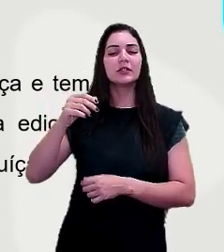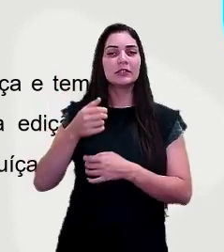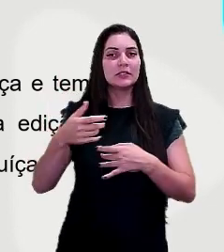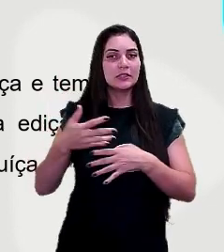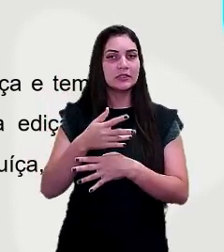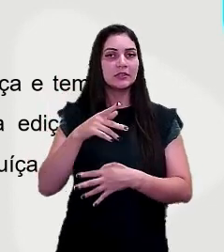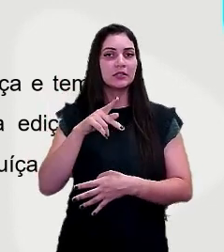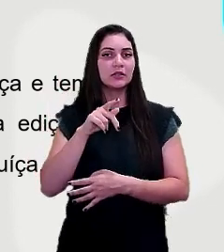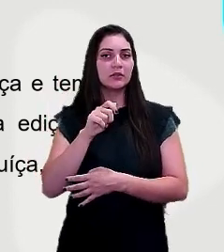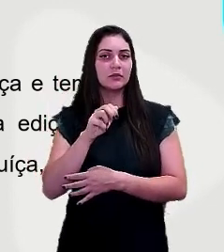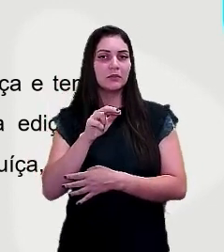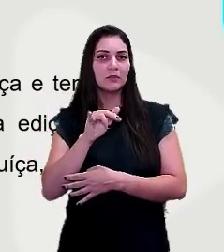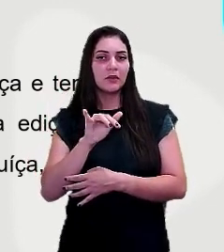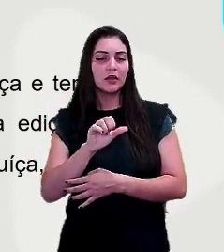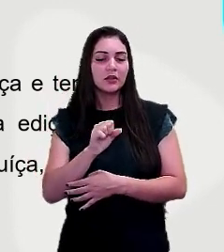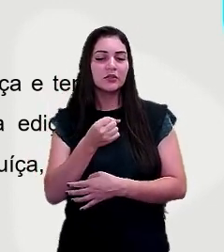em